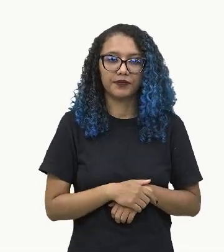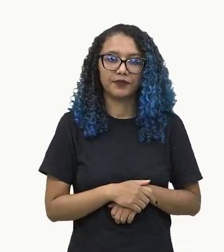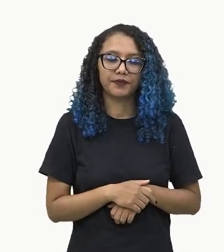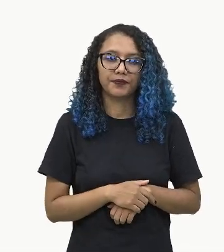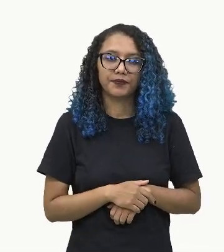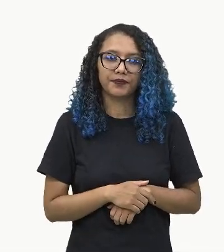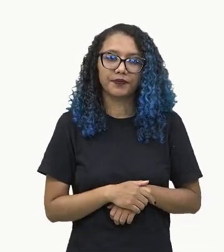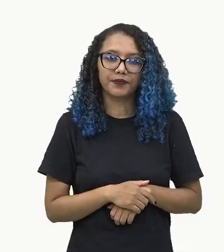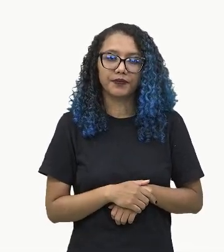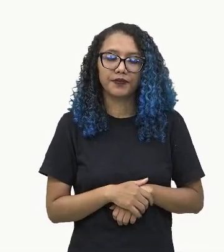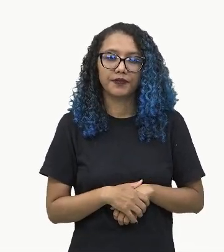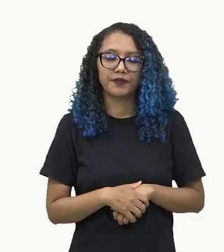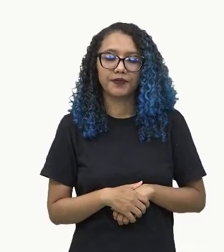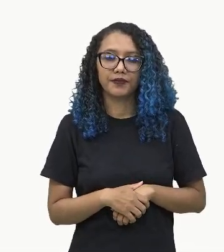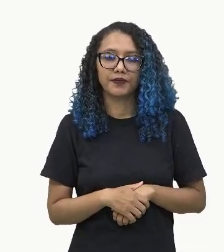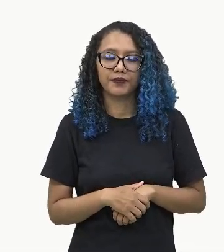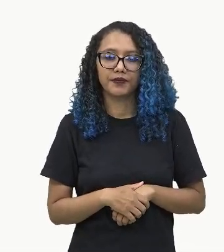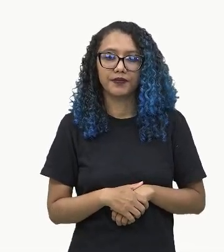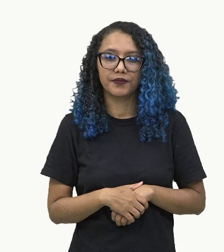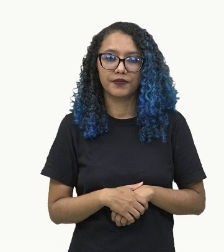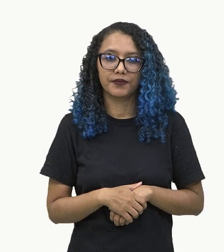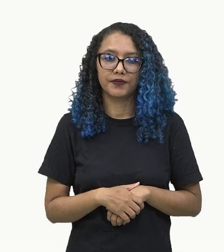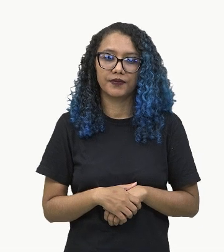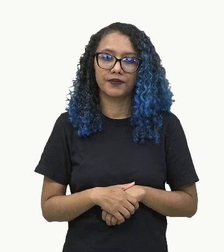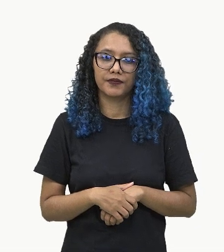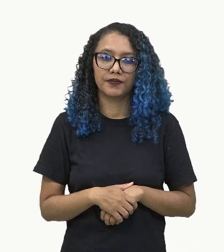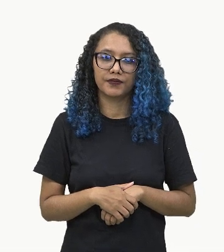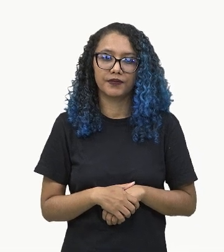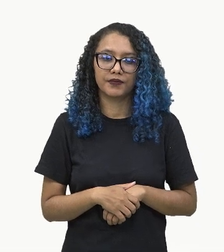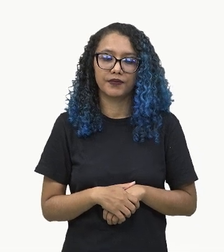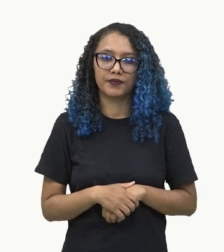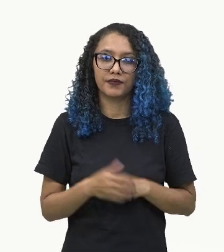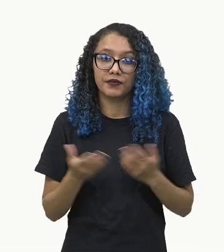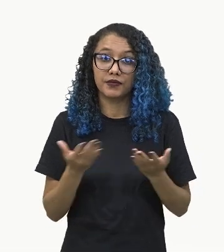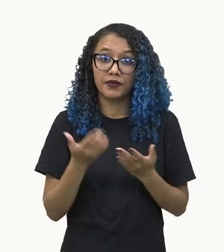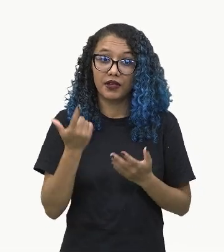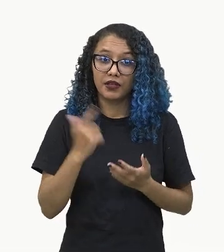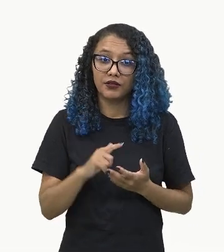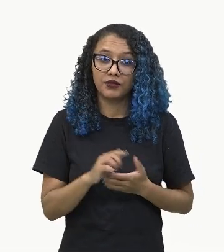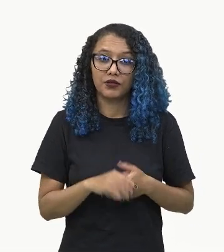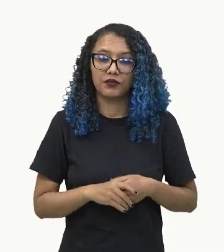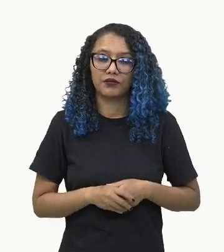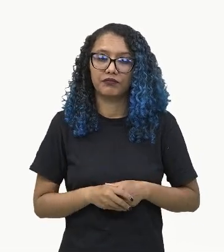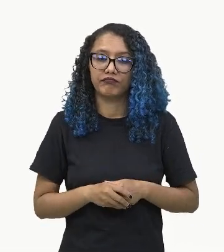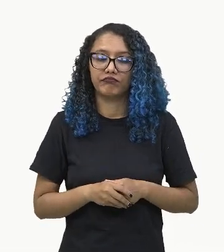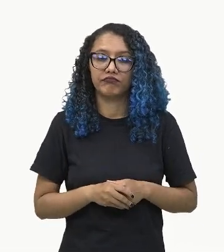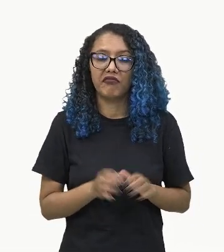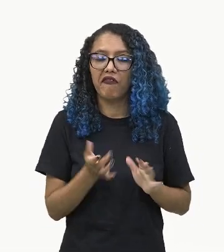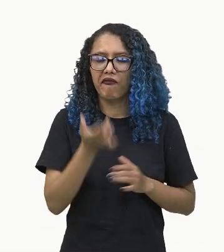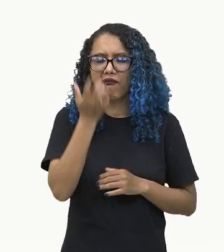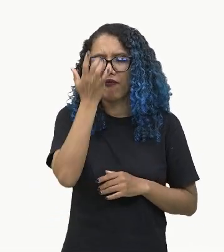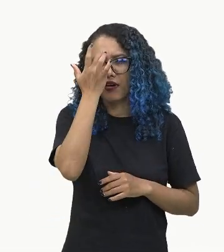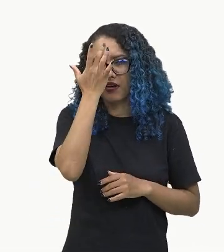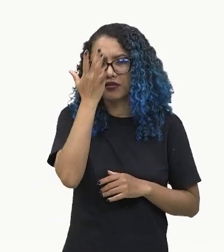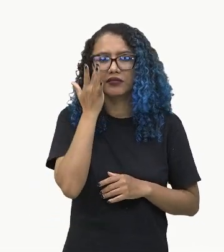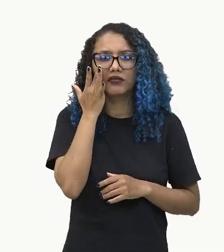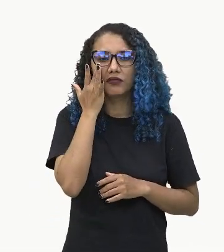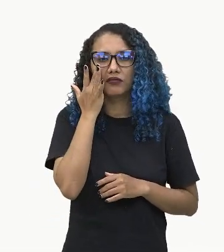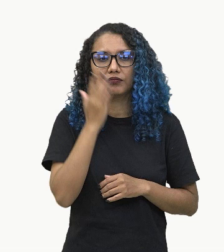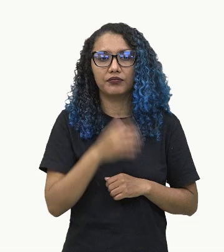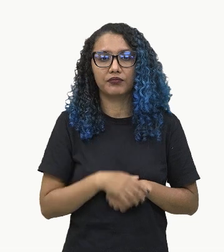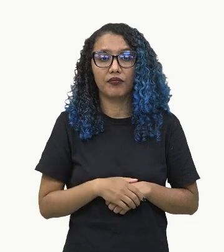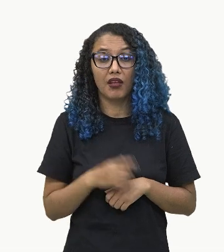quadrado. E agora, novamente, ó, facinho da gente ver que a gente tem